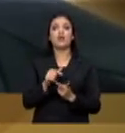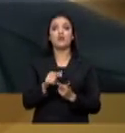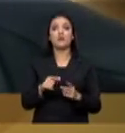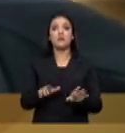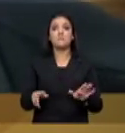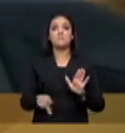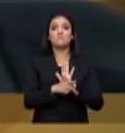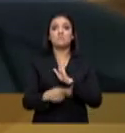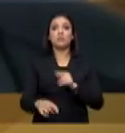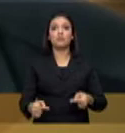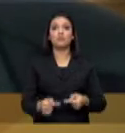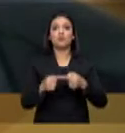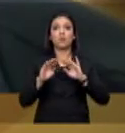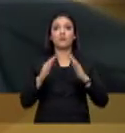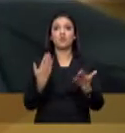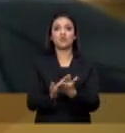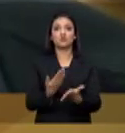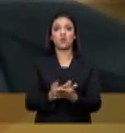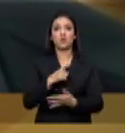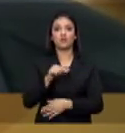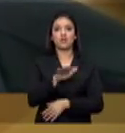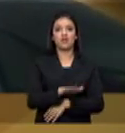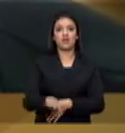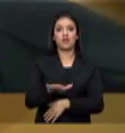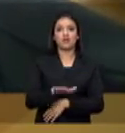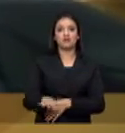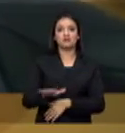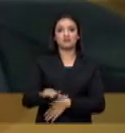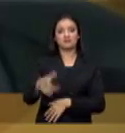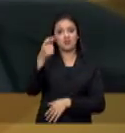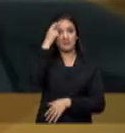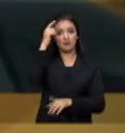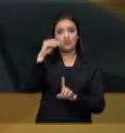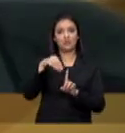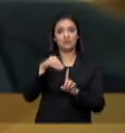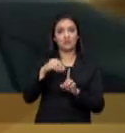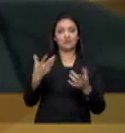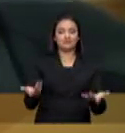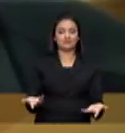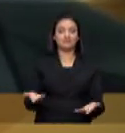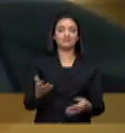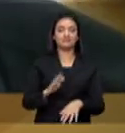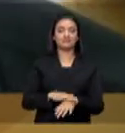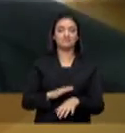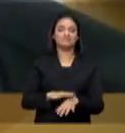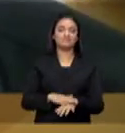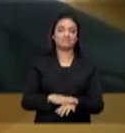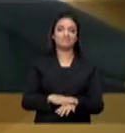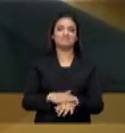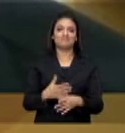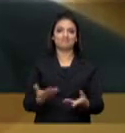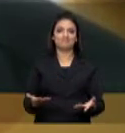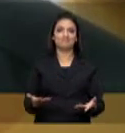escolas, onde estão crianças vulneráveis na sua educação e na sua informação.